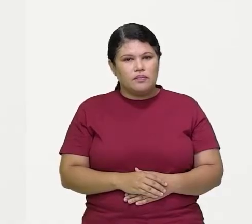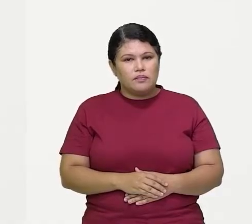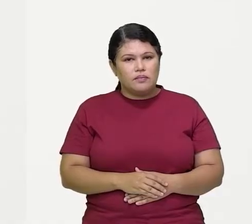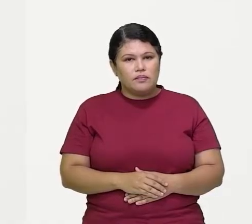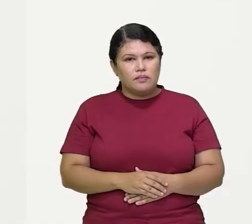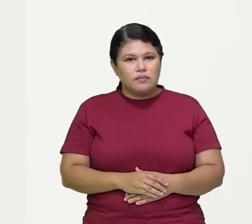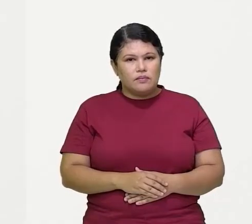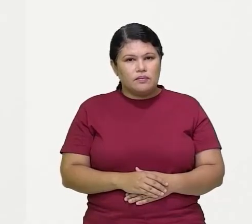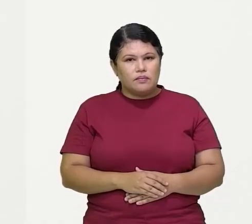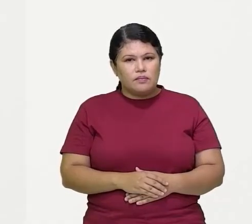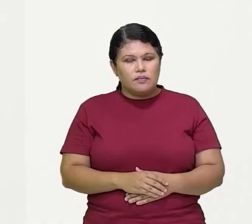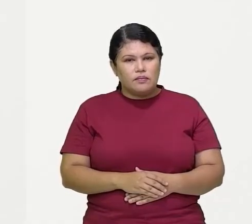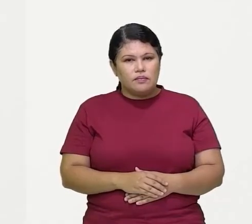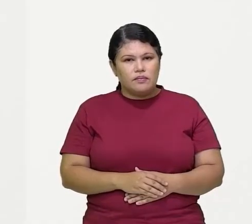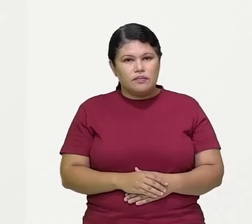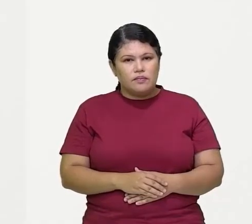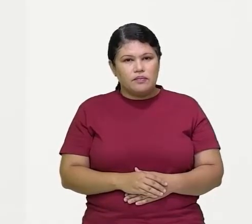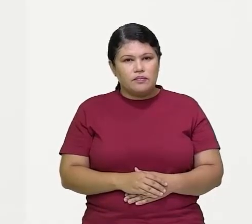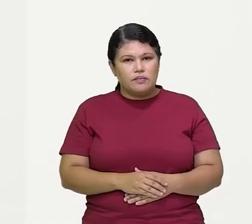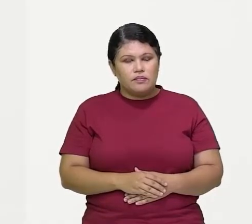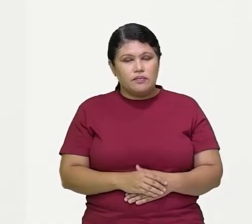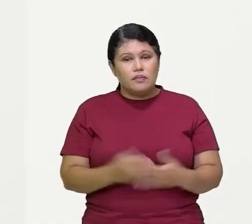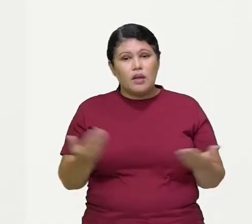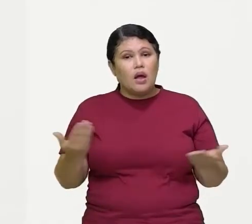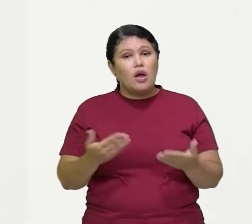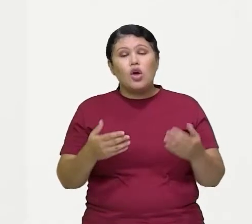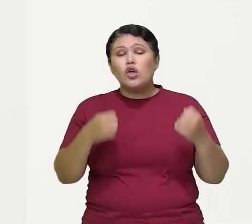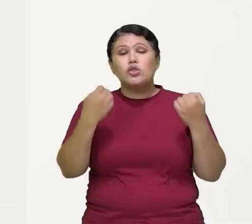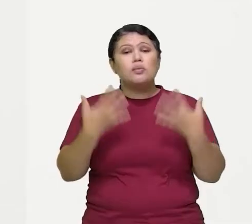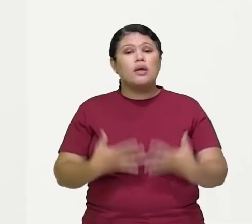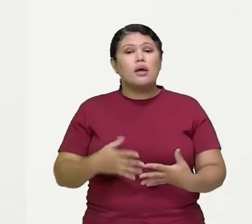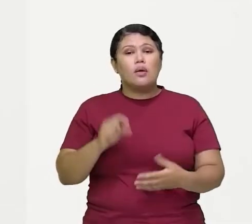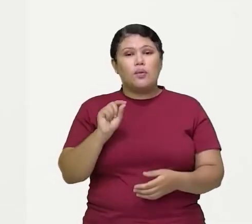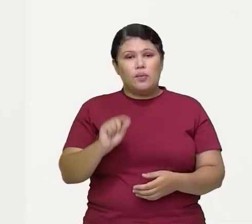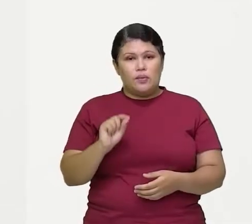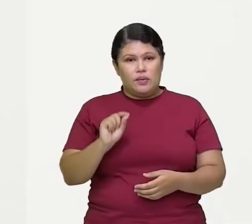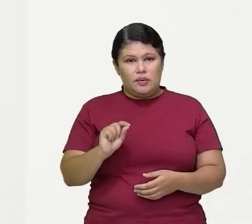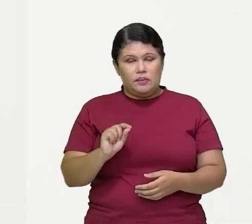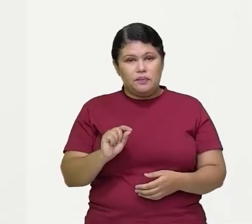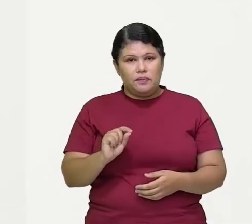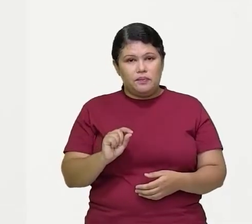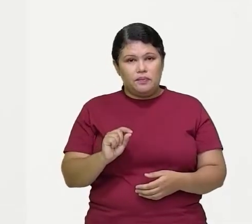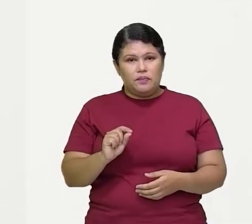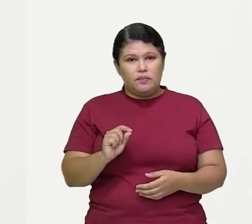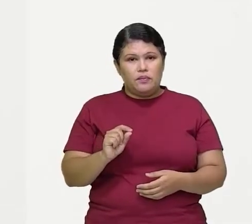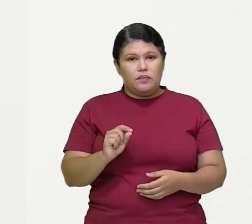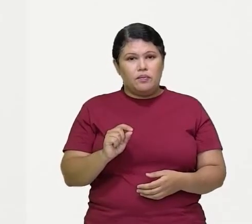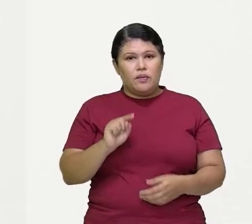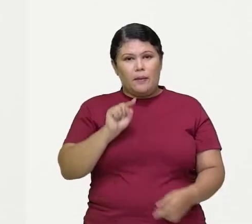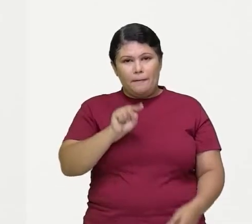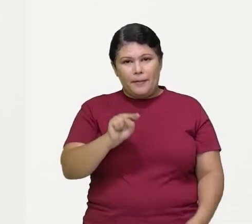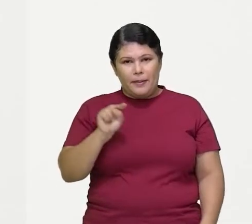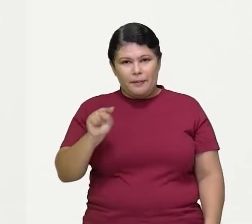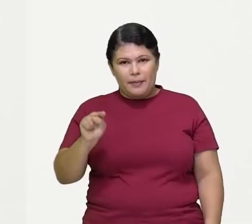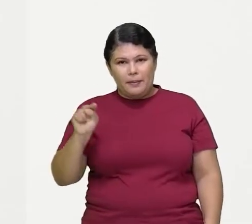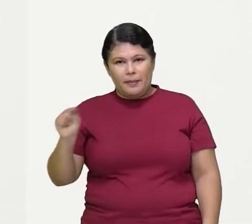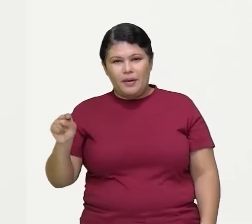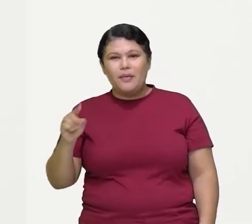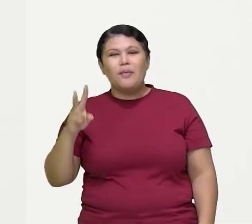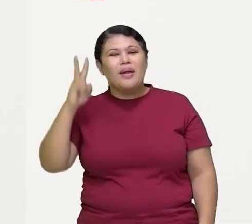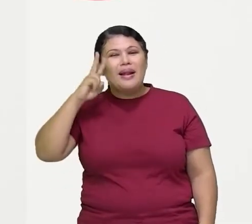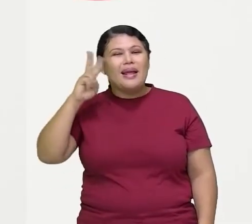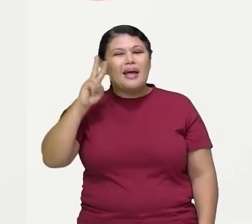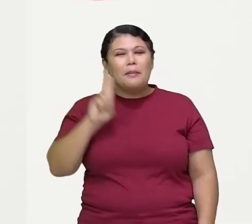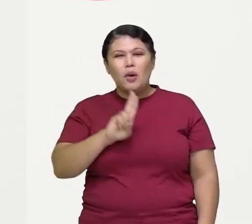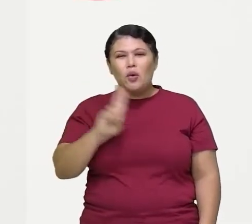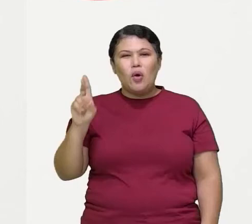Vamos lá. Aí, 2 pontos. Agora a gente vai para os 3 pontinhos aqui. Quais são? Alguém lembra dele, desses